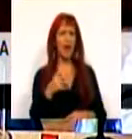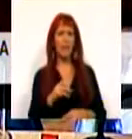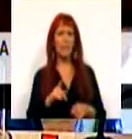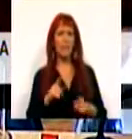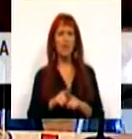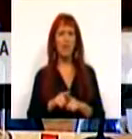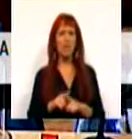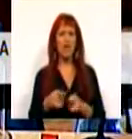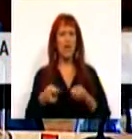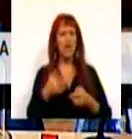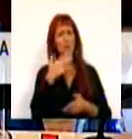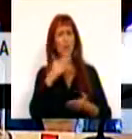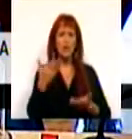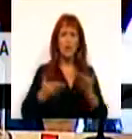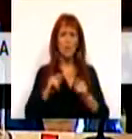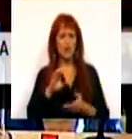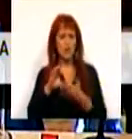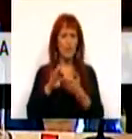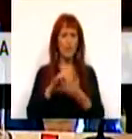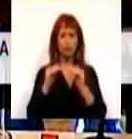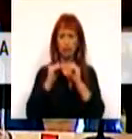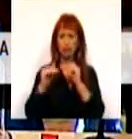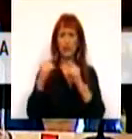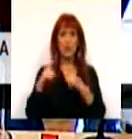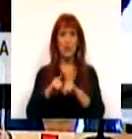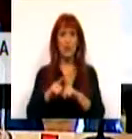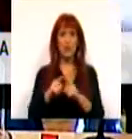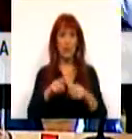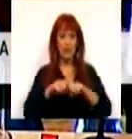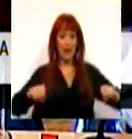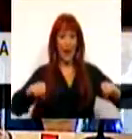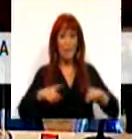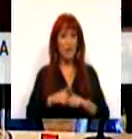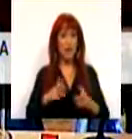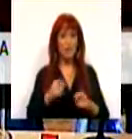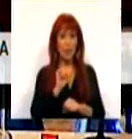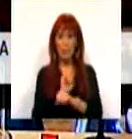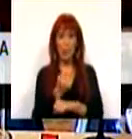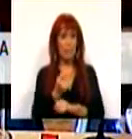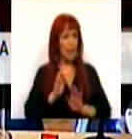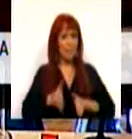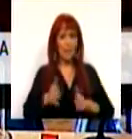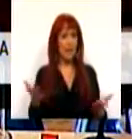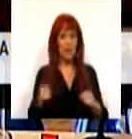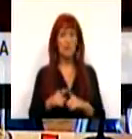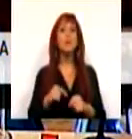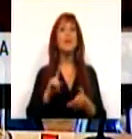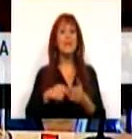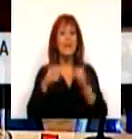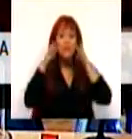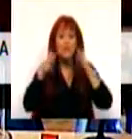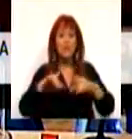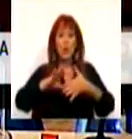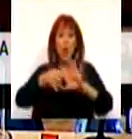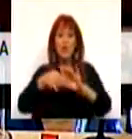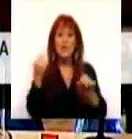tem uma gestão equilibrada, um financiamento estável via CAV, não sujeito a cativações, e foi recentrada na lógica